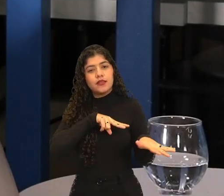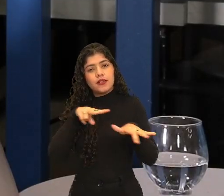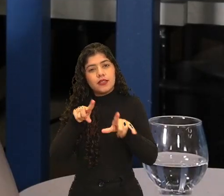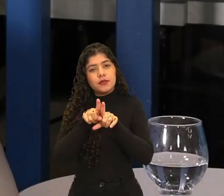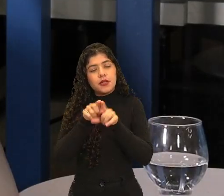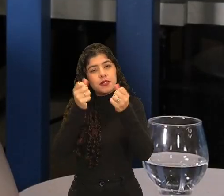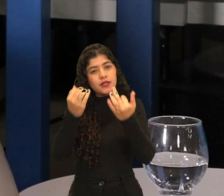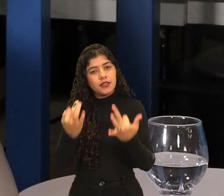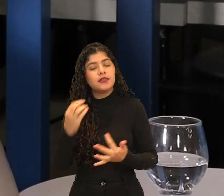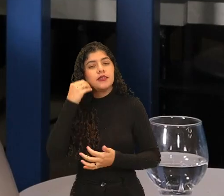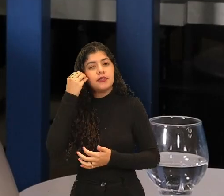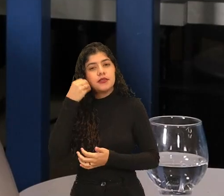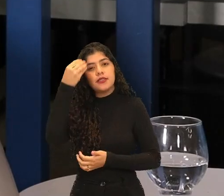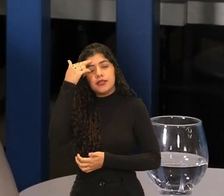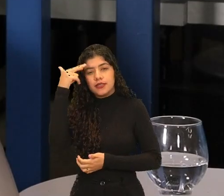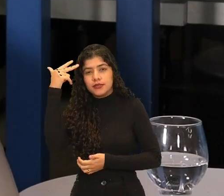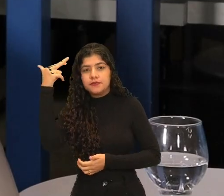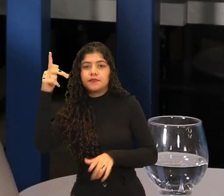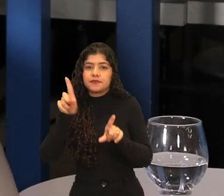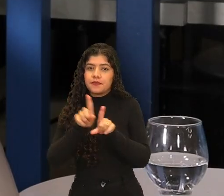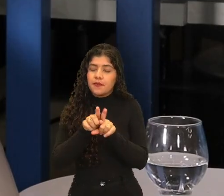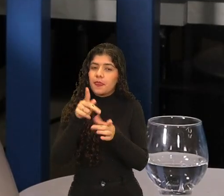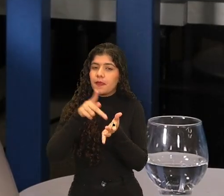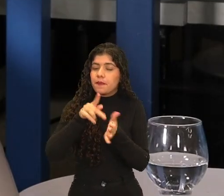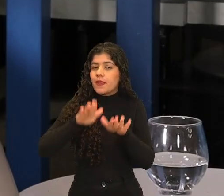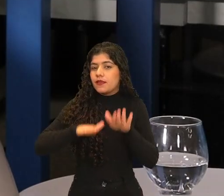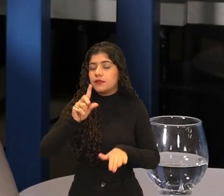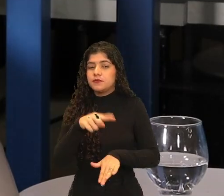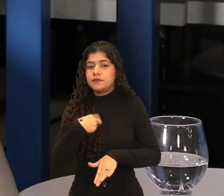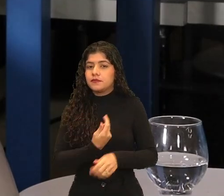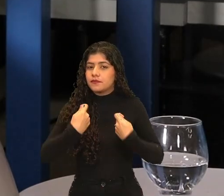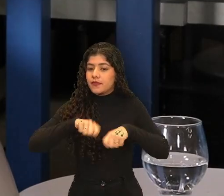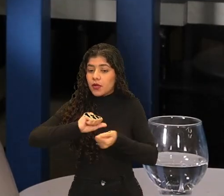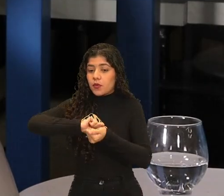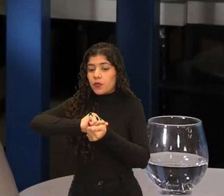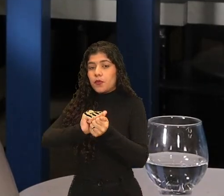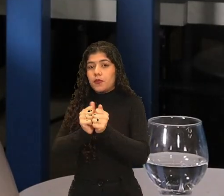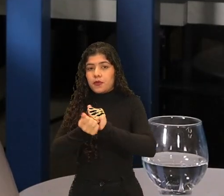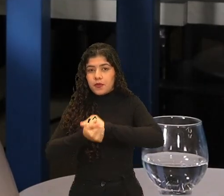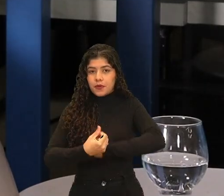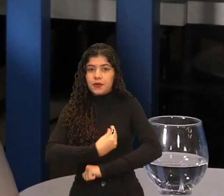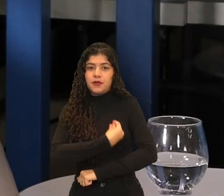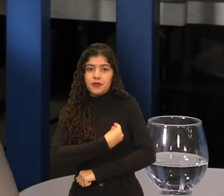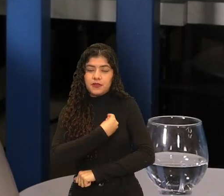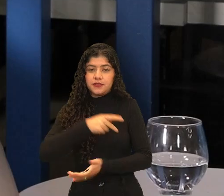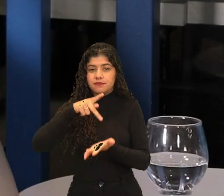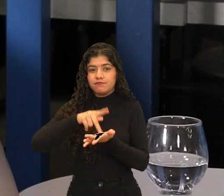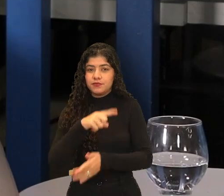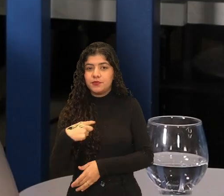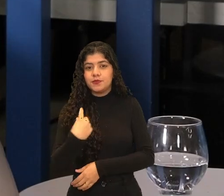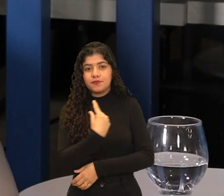dessa história e eu fiquei imaginando, eu digo, realmente, é mais ou menos isso. E a gente tem que se adaptar a essa realidade, a esse contexto,